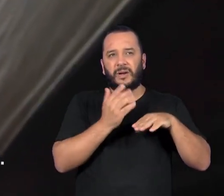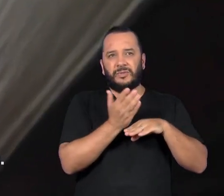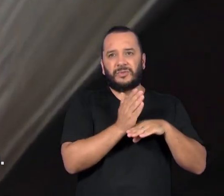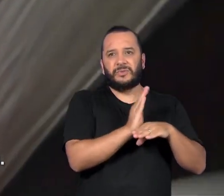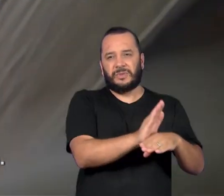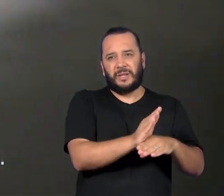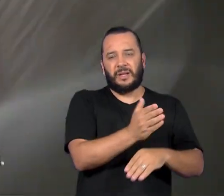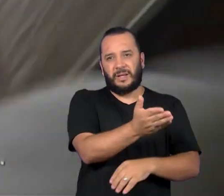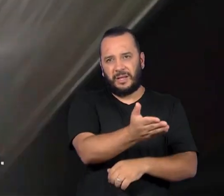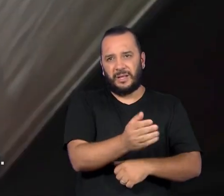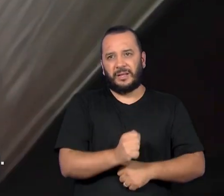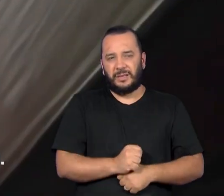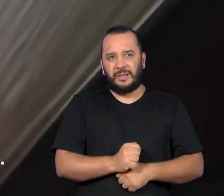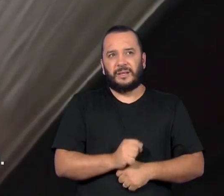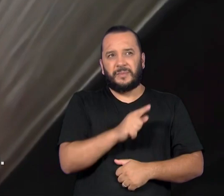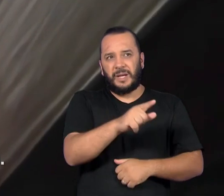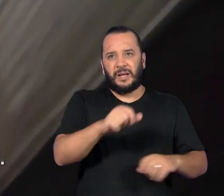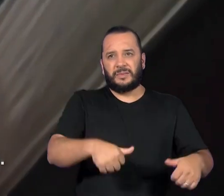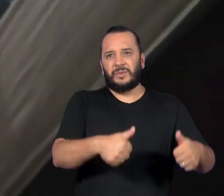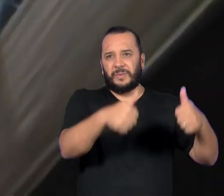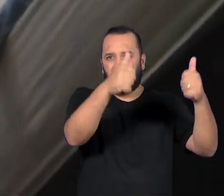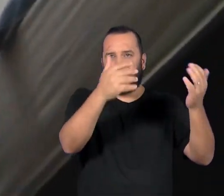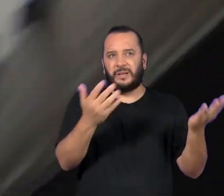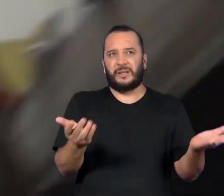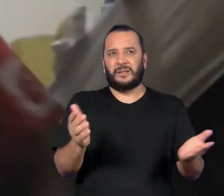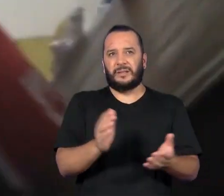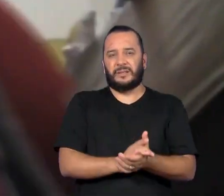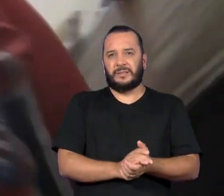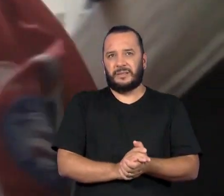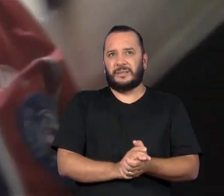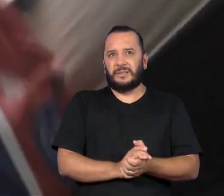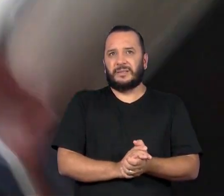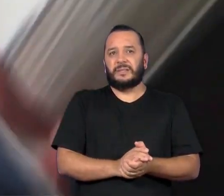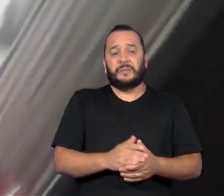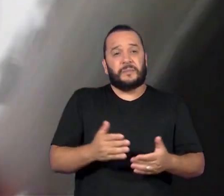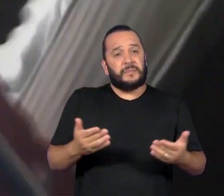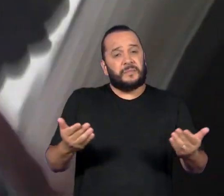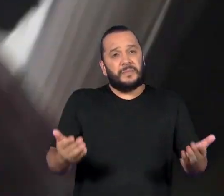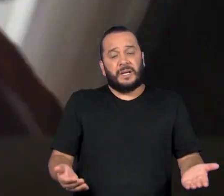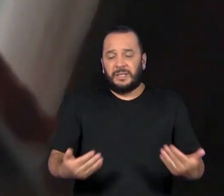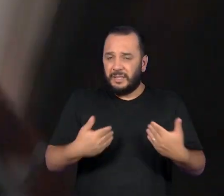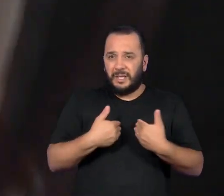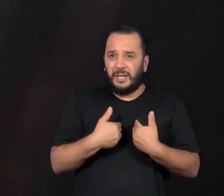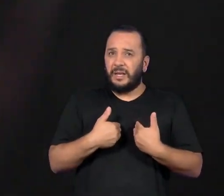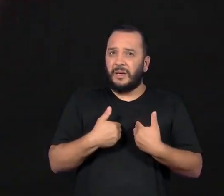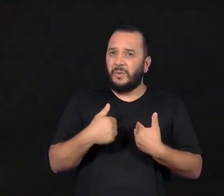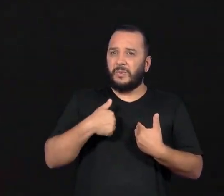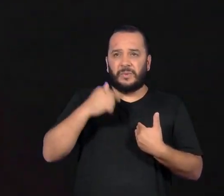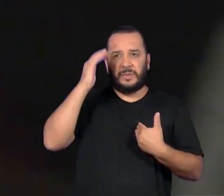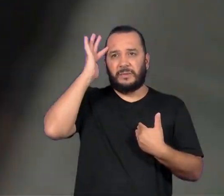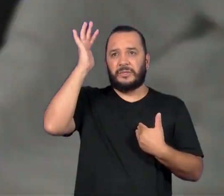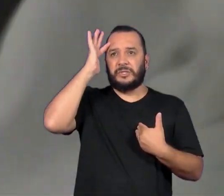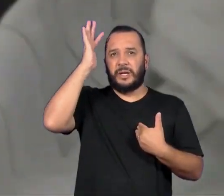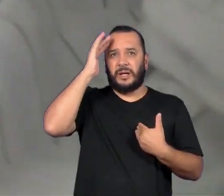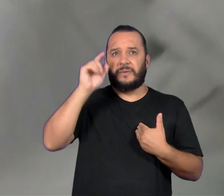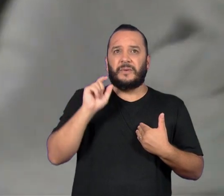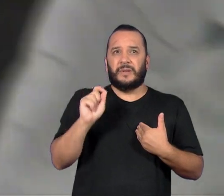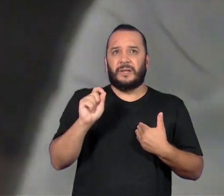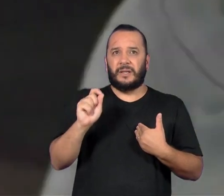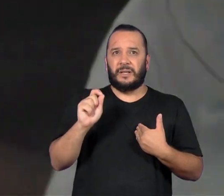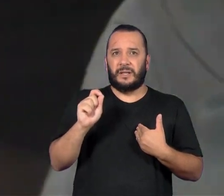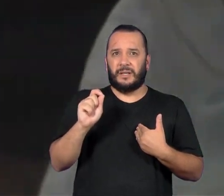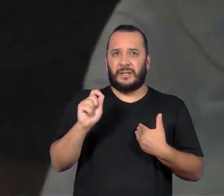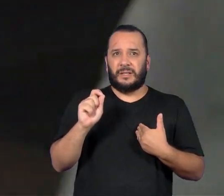para ela se recuperar. Só que ninguém imaginava,